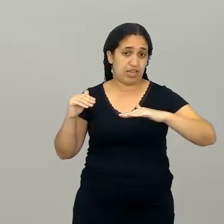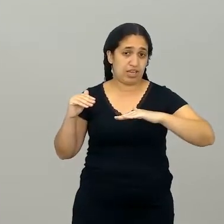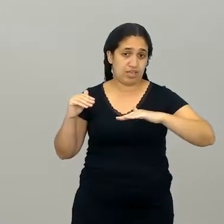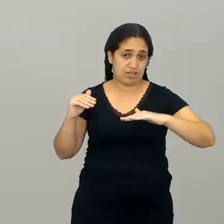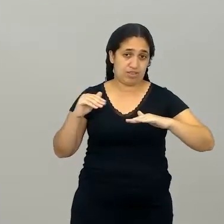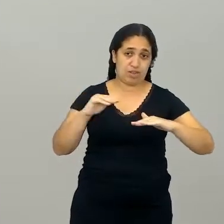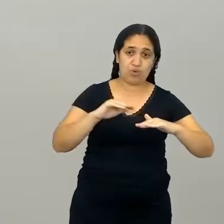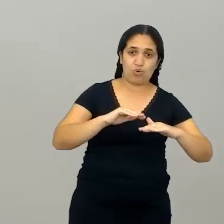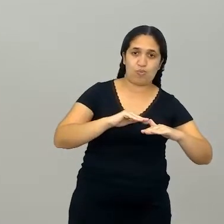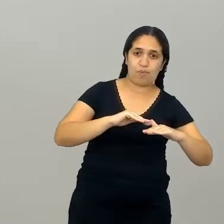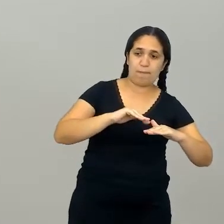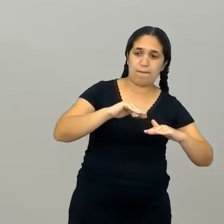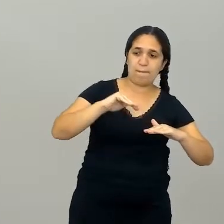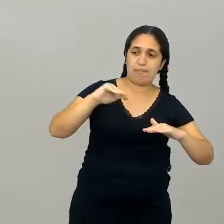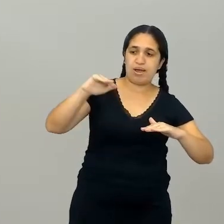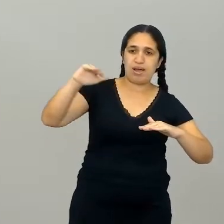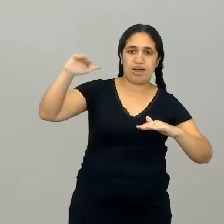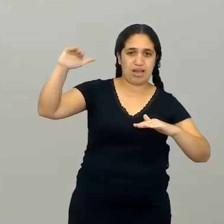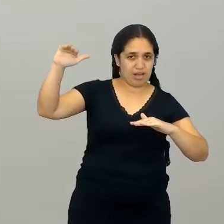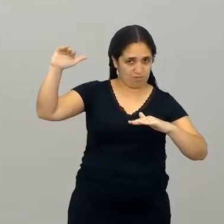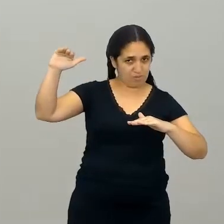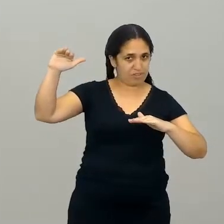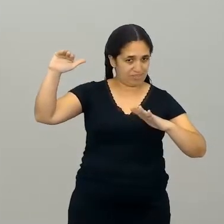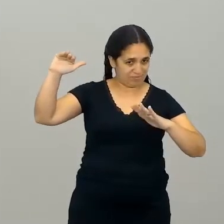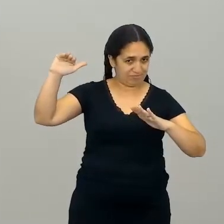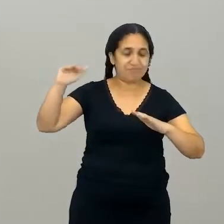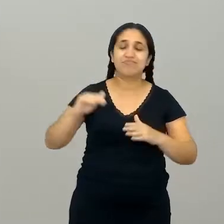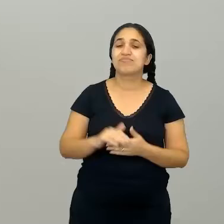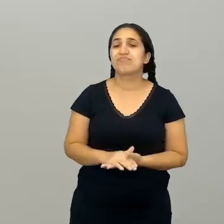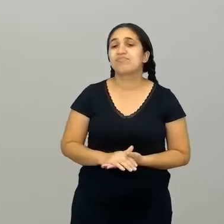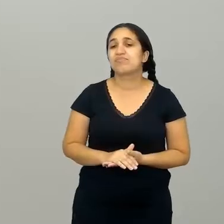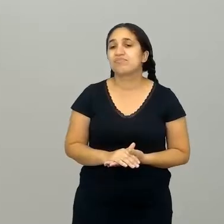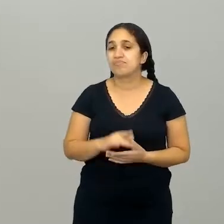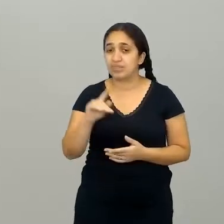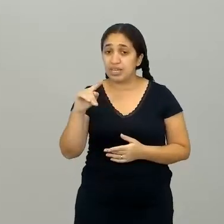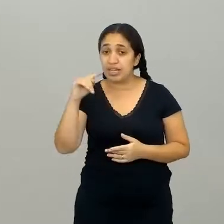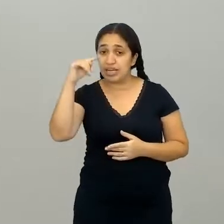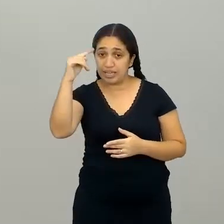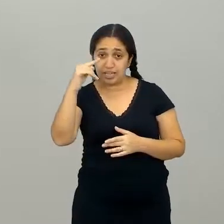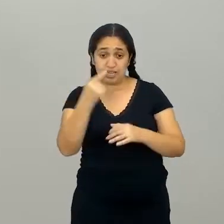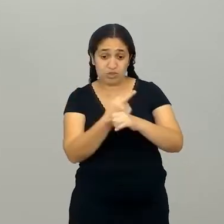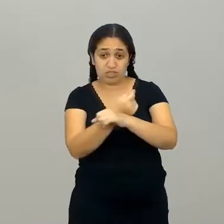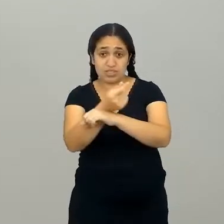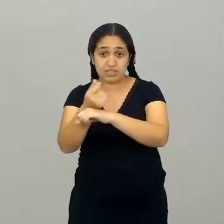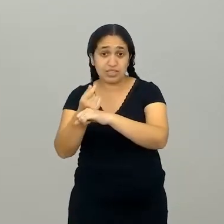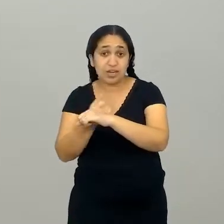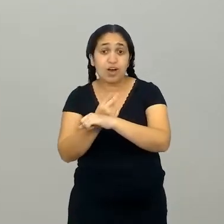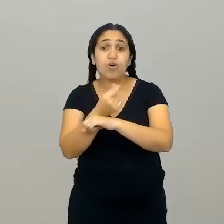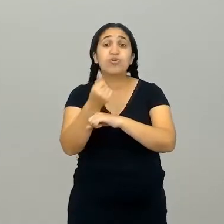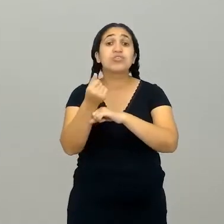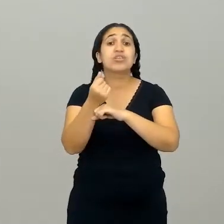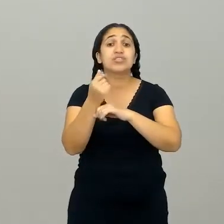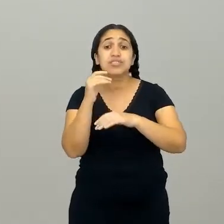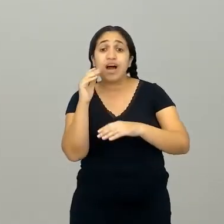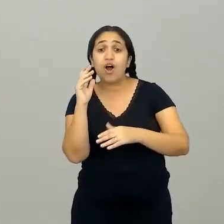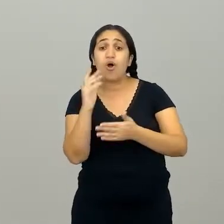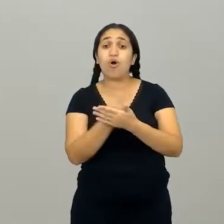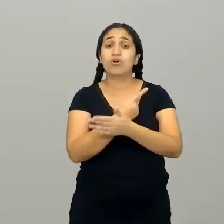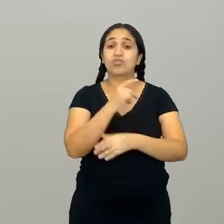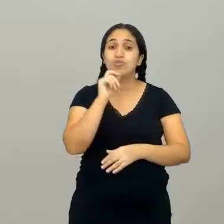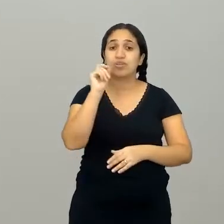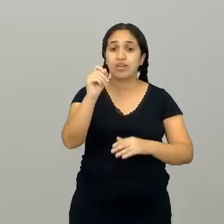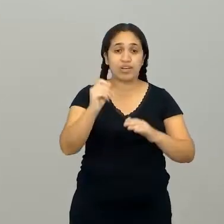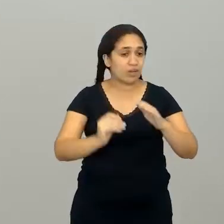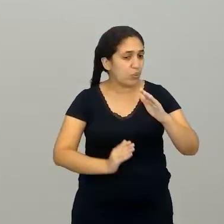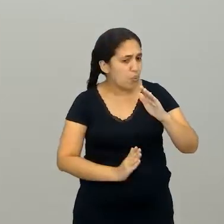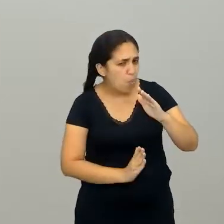parábola diagonal. Quando chega no sistema capitalista, há um crescimento